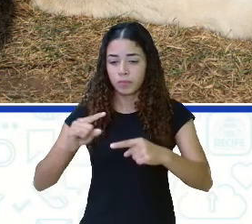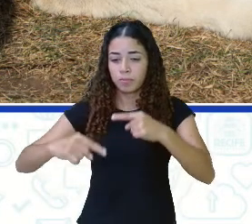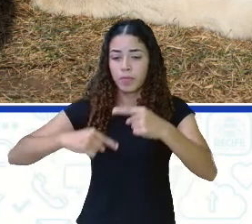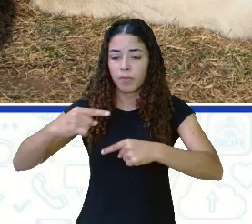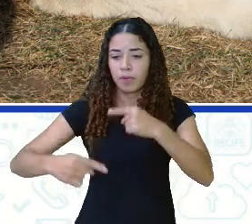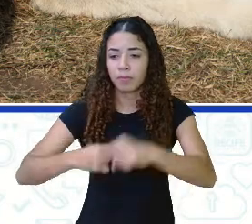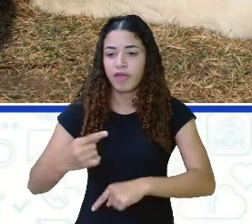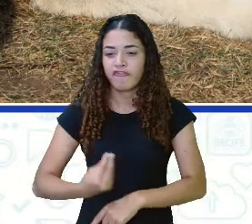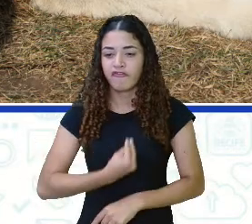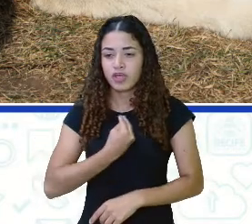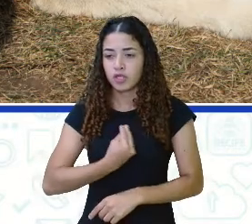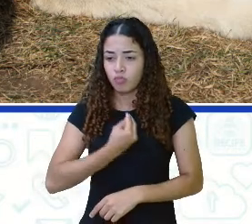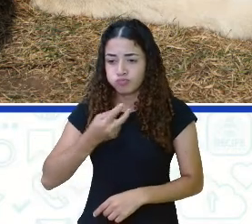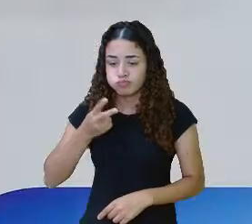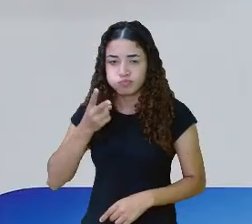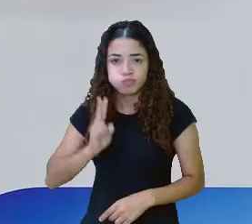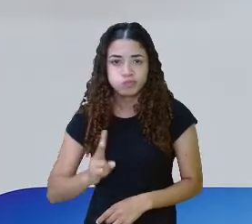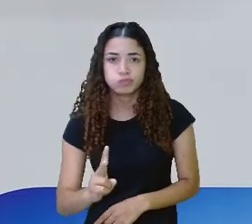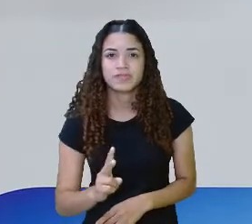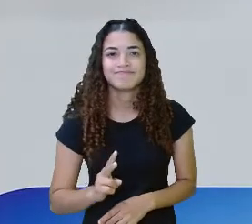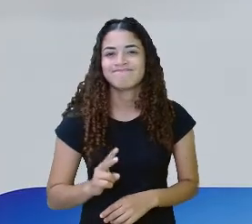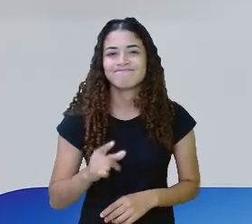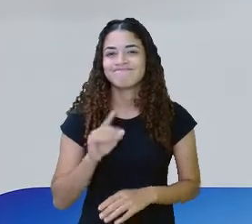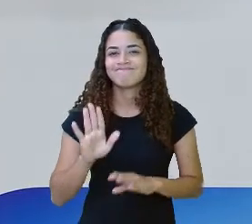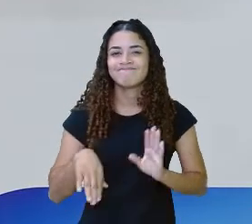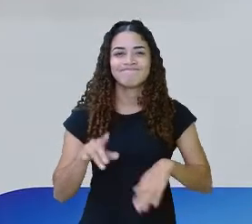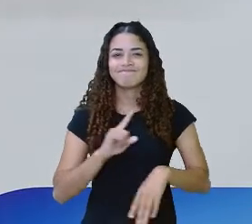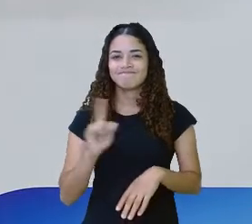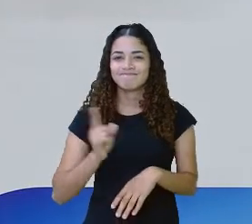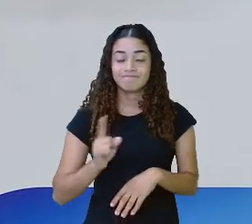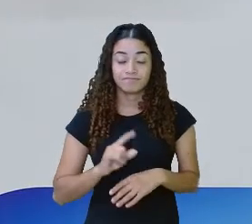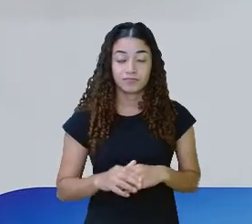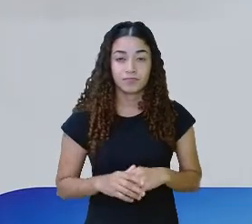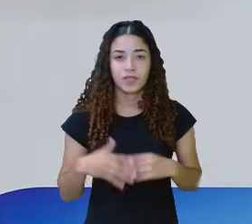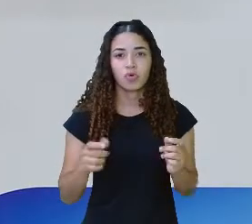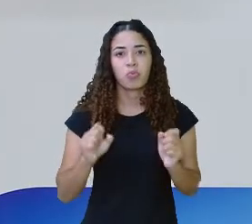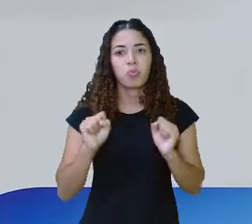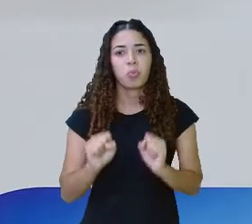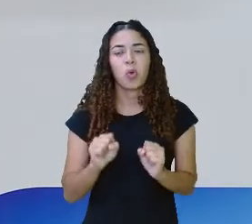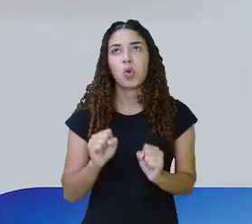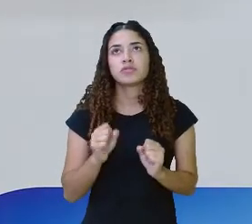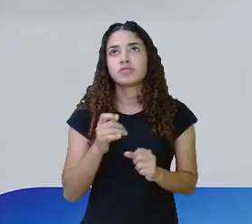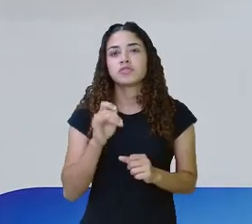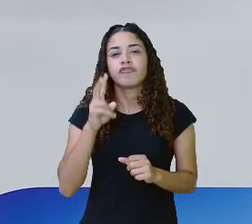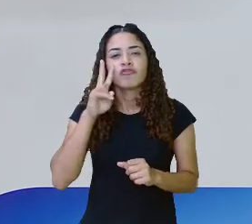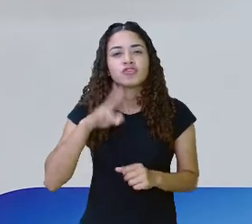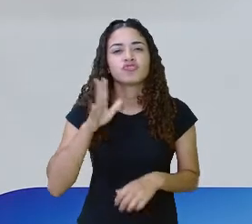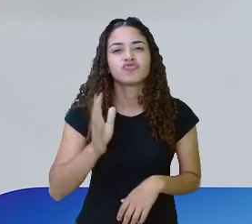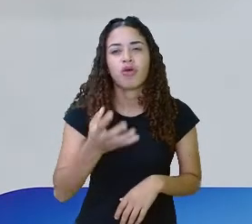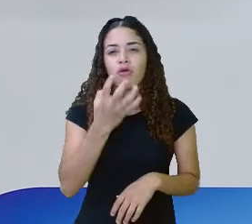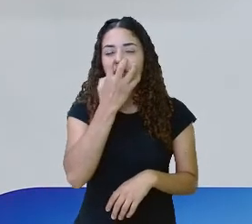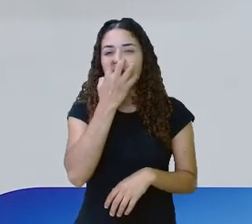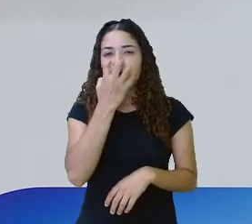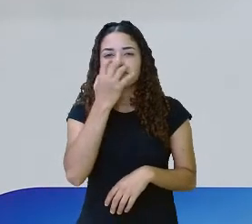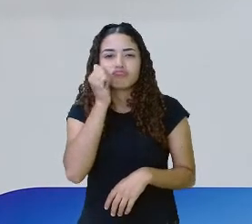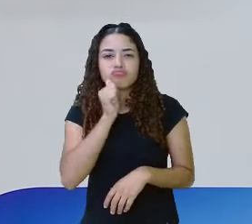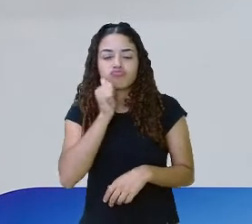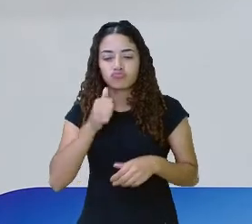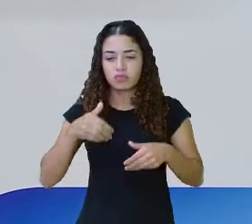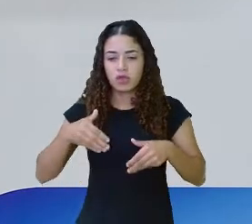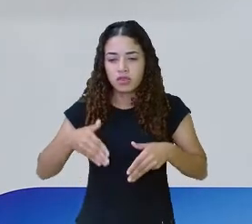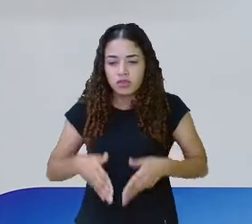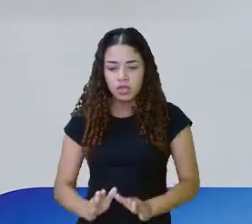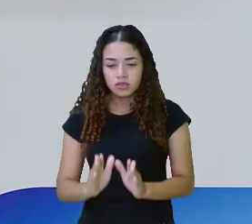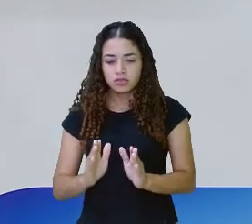sobreviver. Vocês já devem ter visto, por exemplo, uma cadelinha que dá, né, uma ninhada. Às vezes